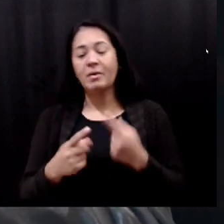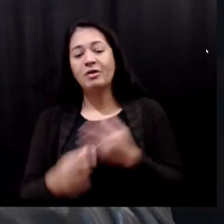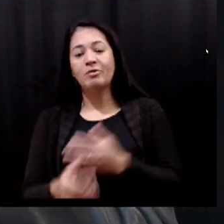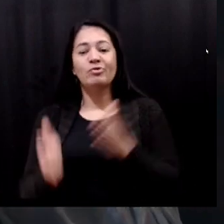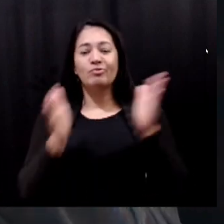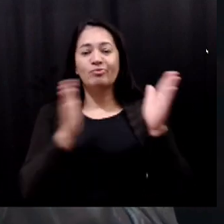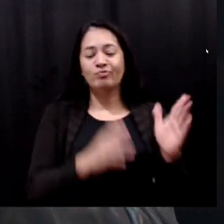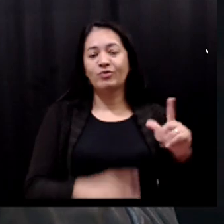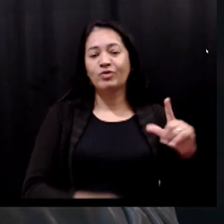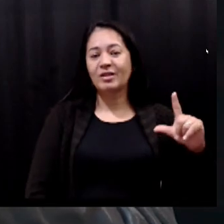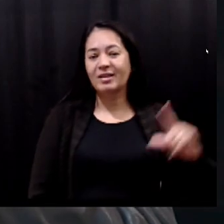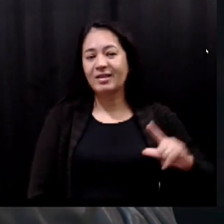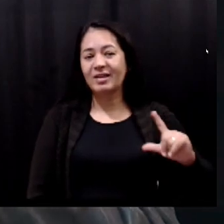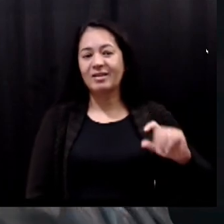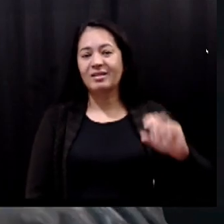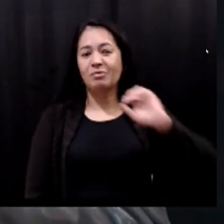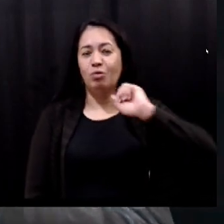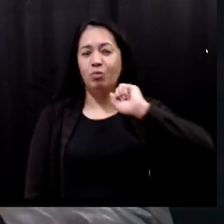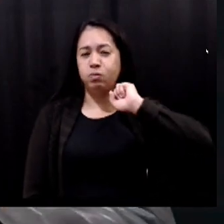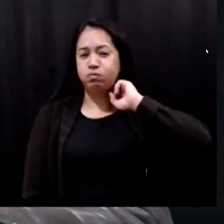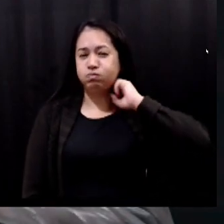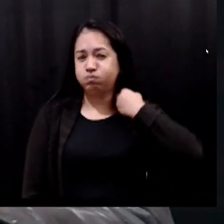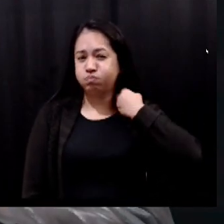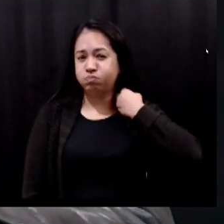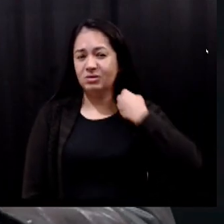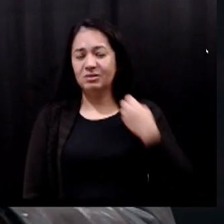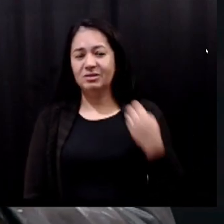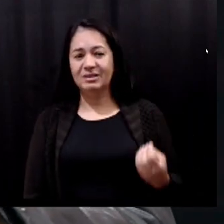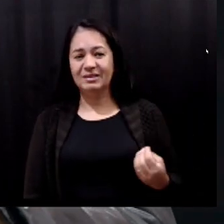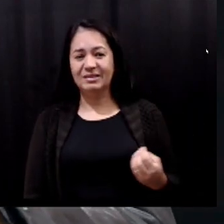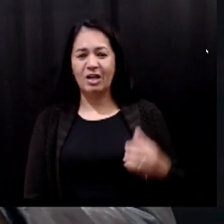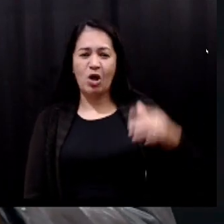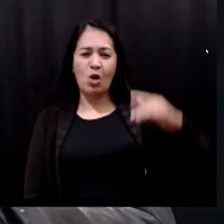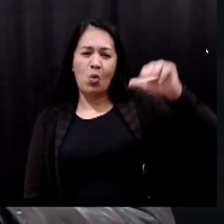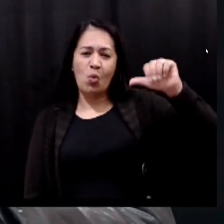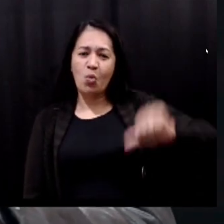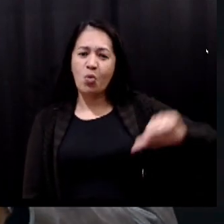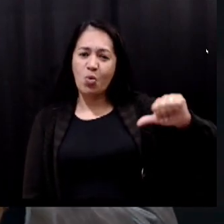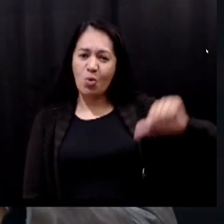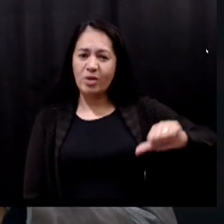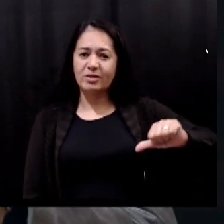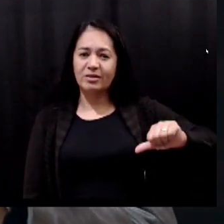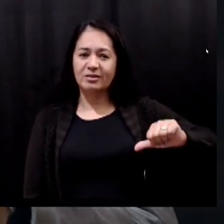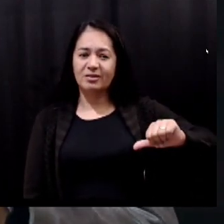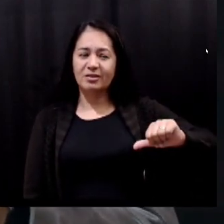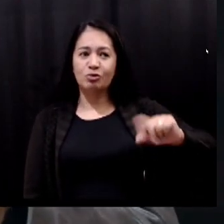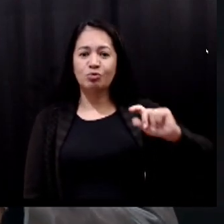o distresse, que é o mau estresse, aquilo que vai